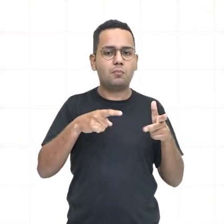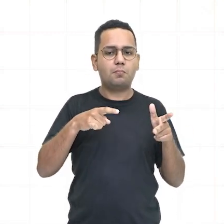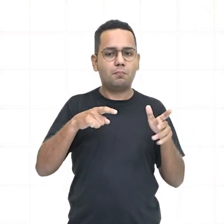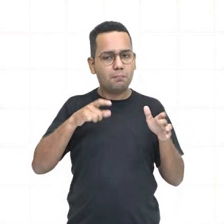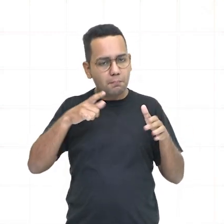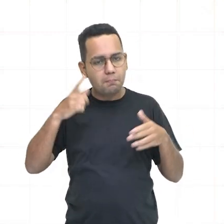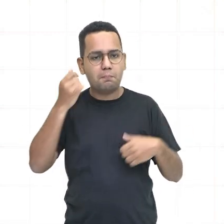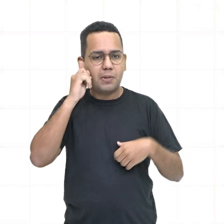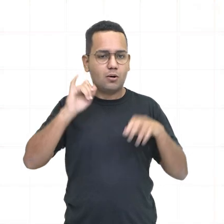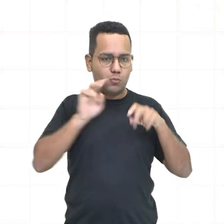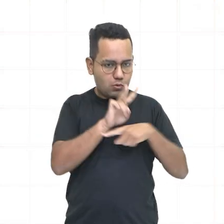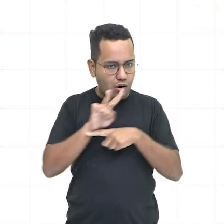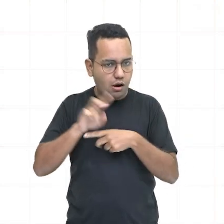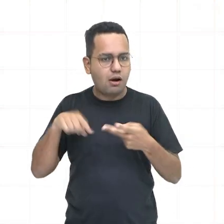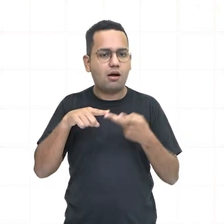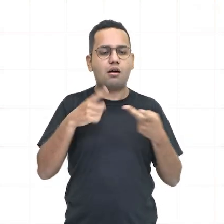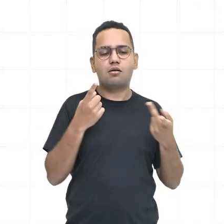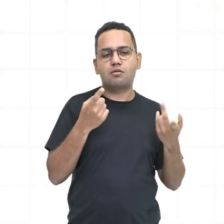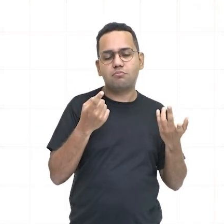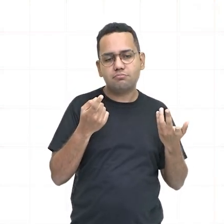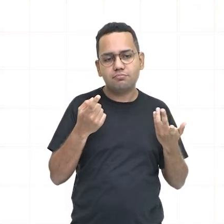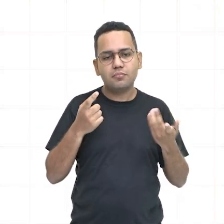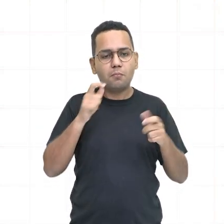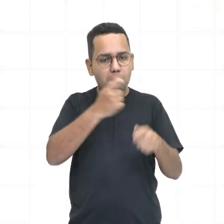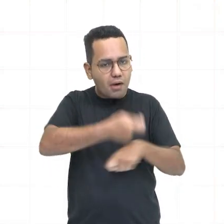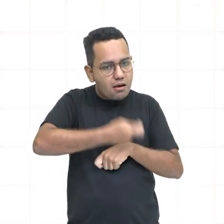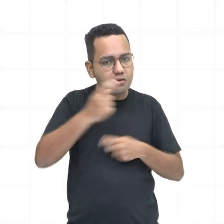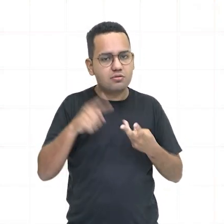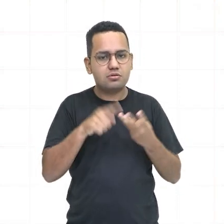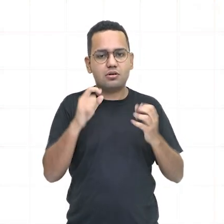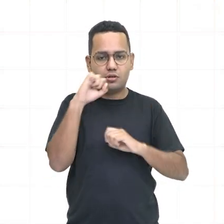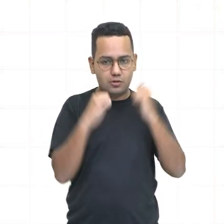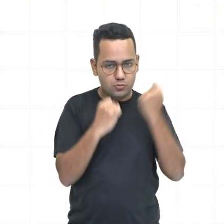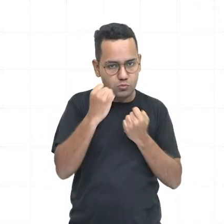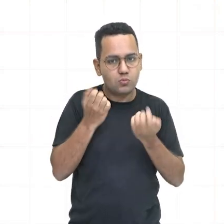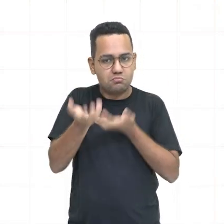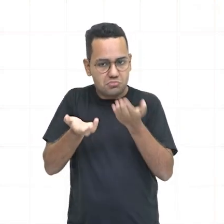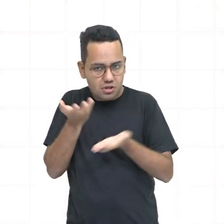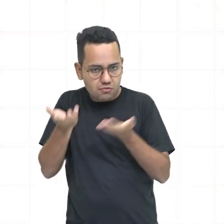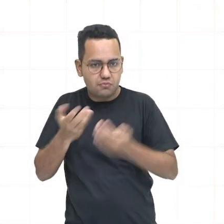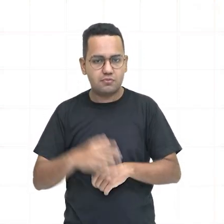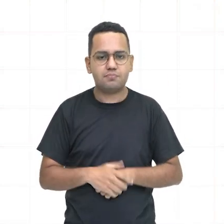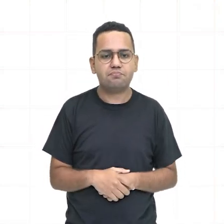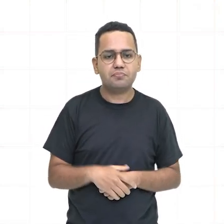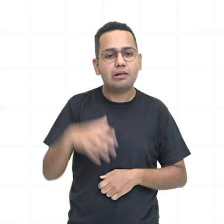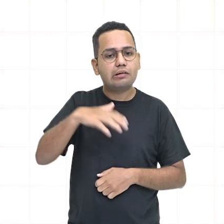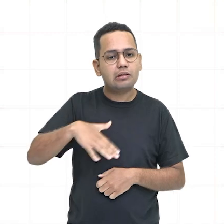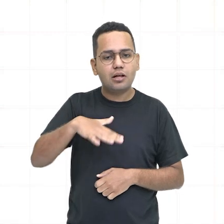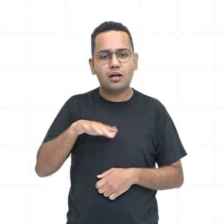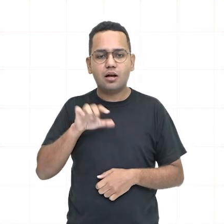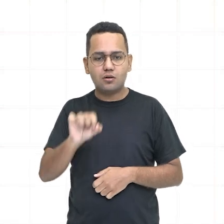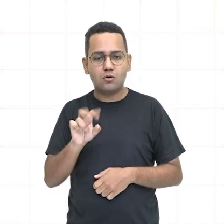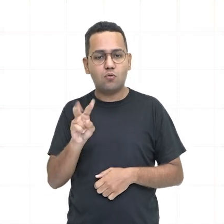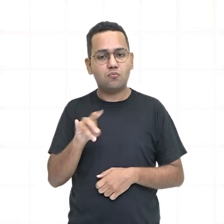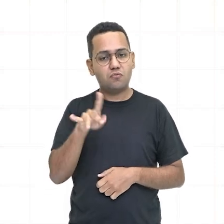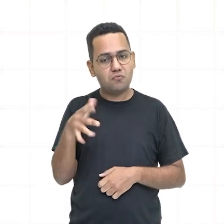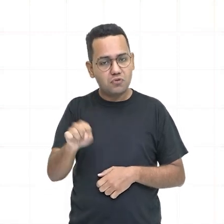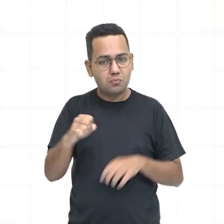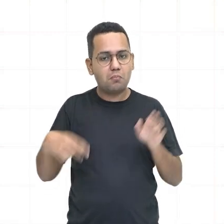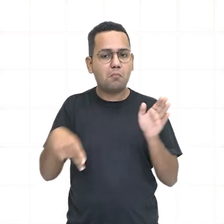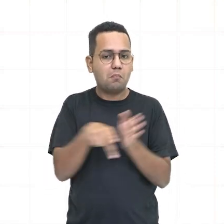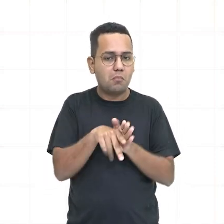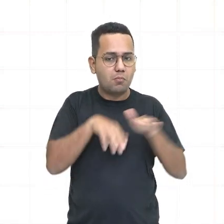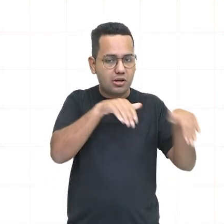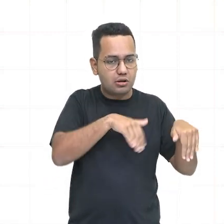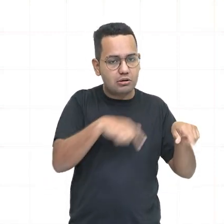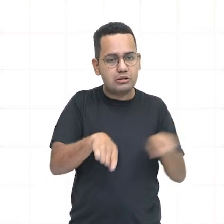pecuária, pesca, indústria, setor de serviços, destaque para a produção de ovinos na Austrália e